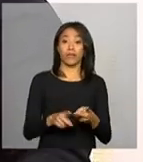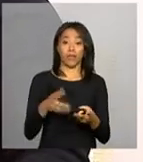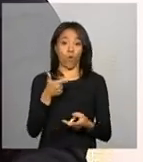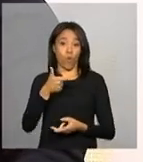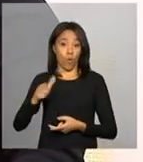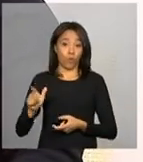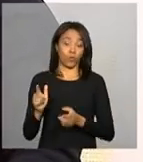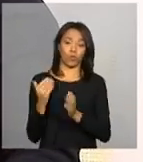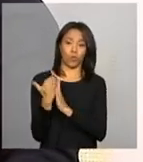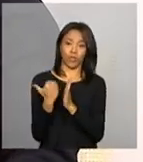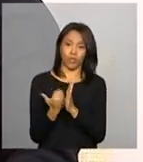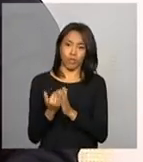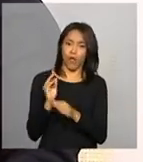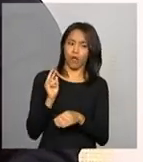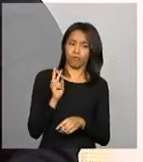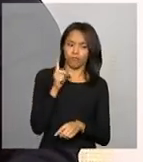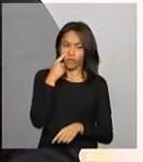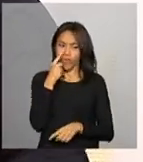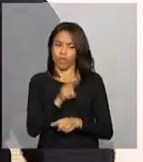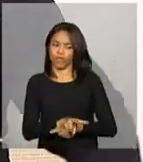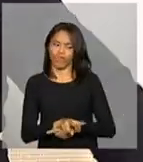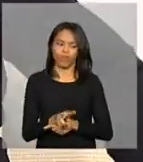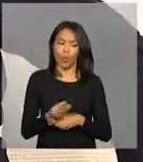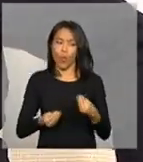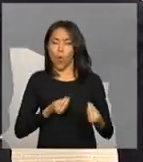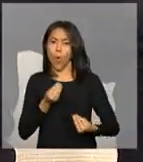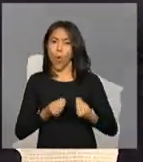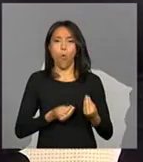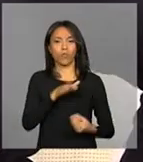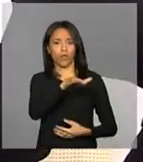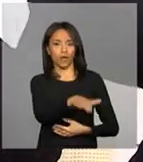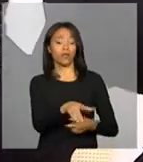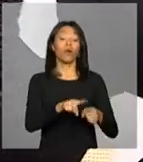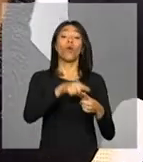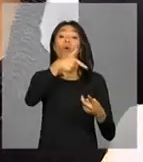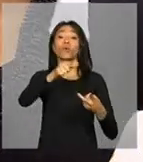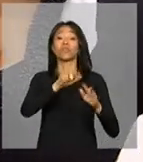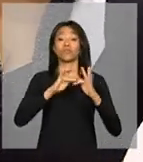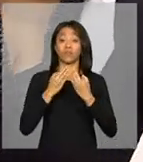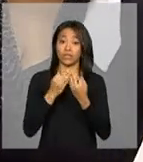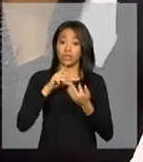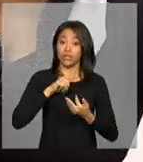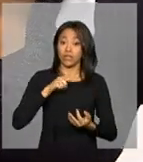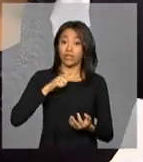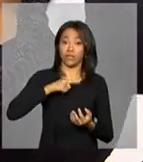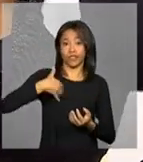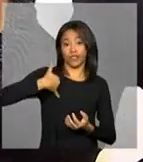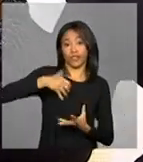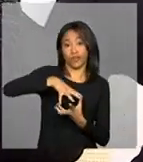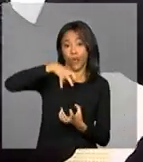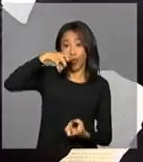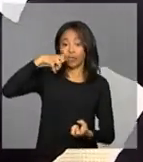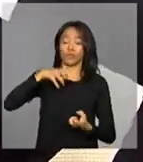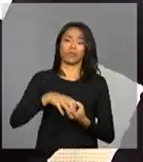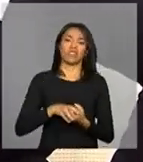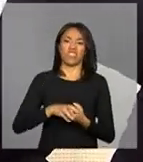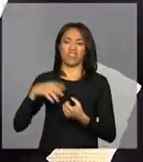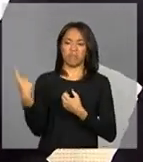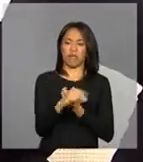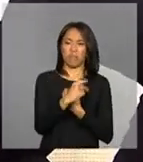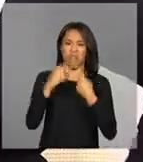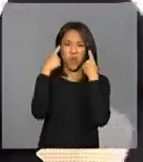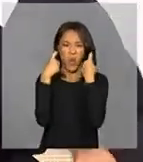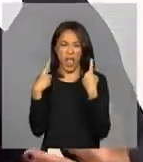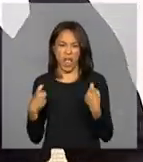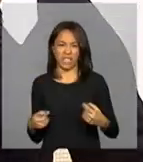acompanha famílias que têm idosos que foram vítimas de vi bom então